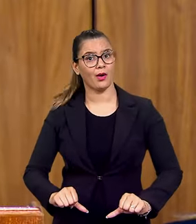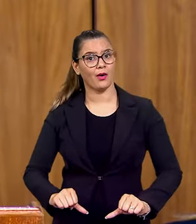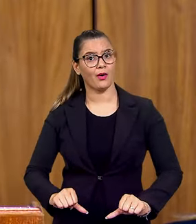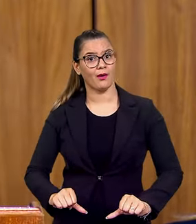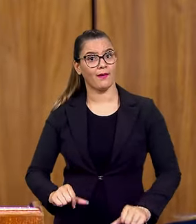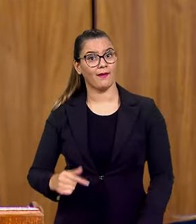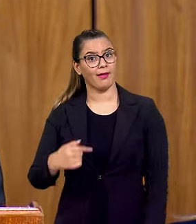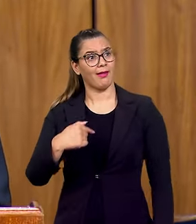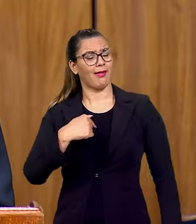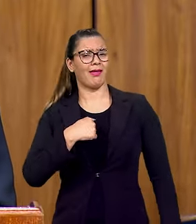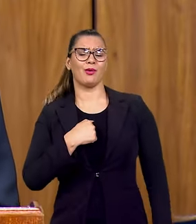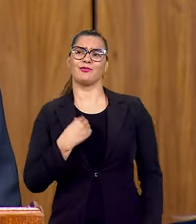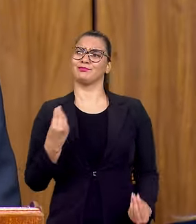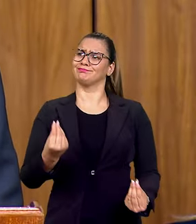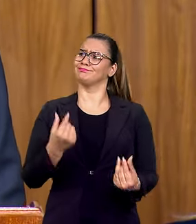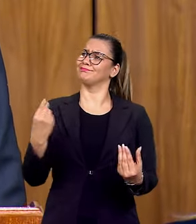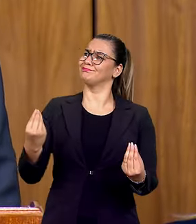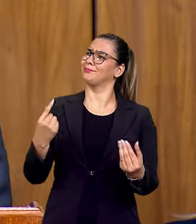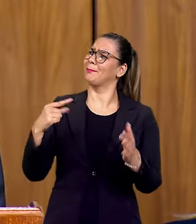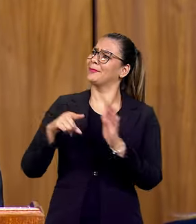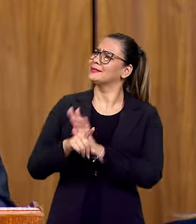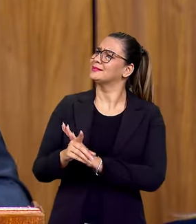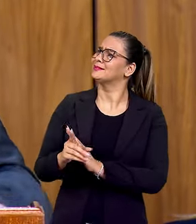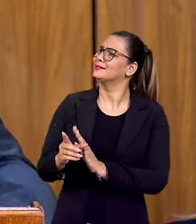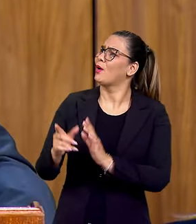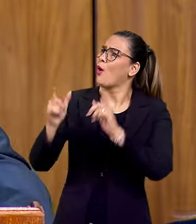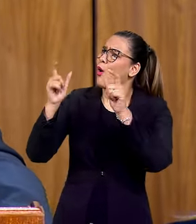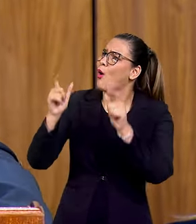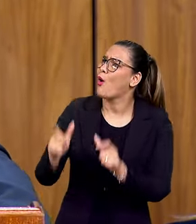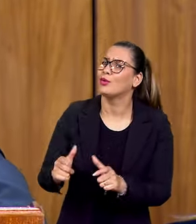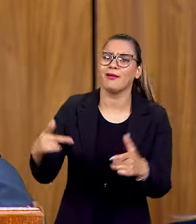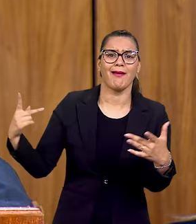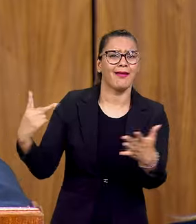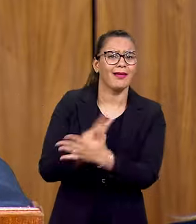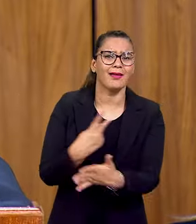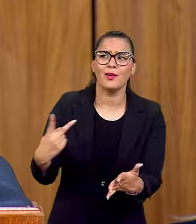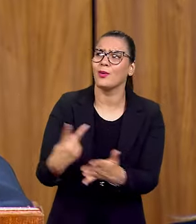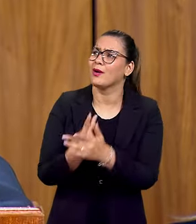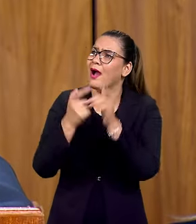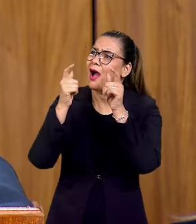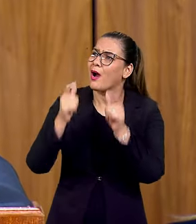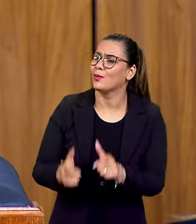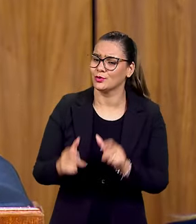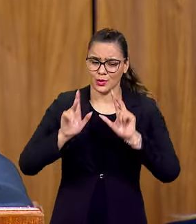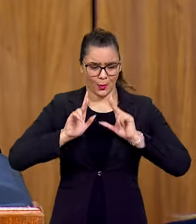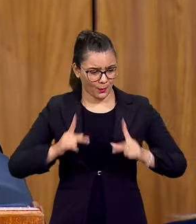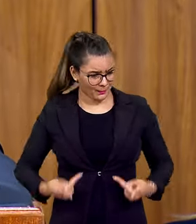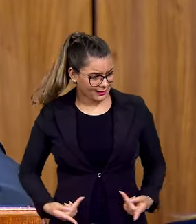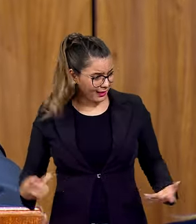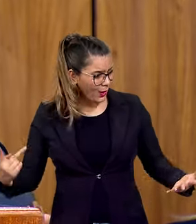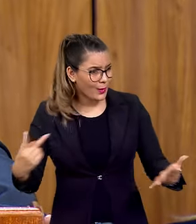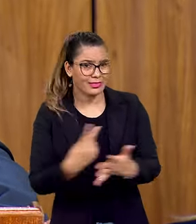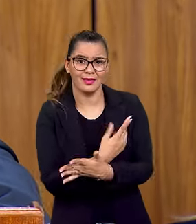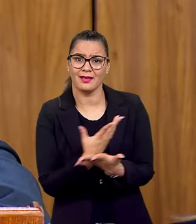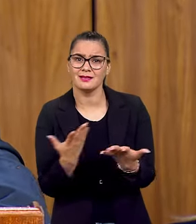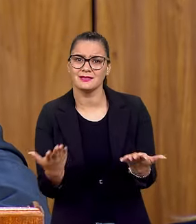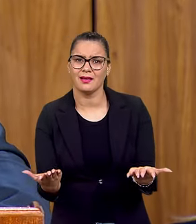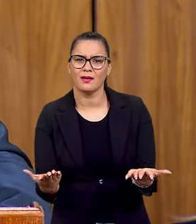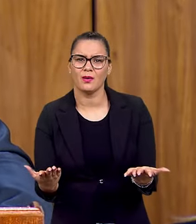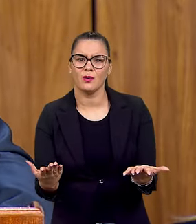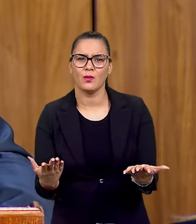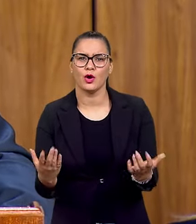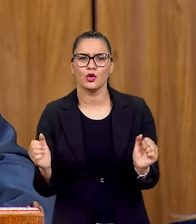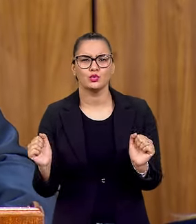piorado a situação e eu fico me perguntando aonde é que está o equívoco que a humanidade